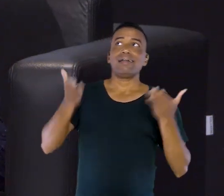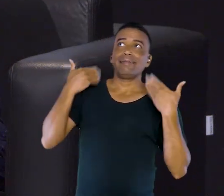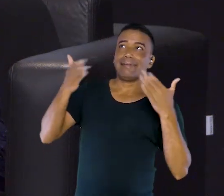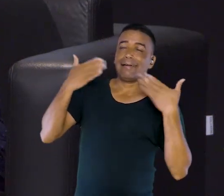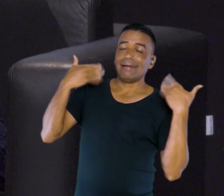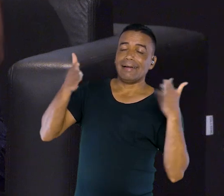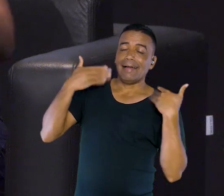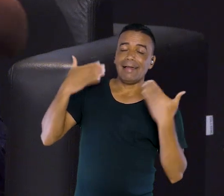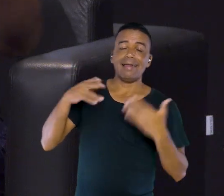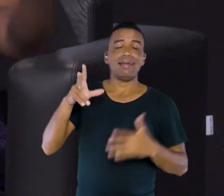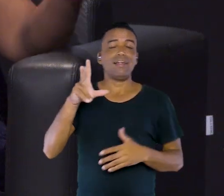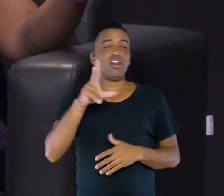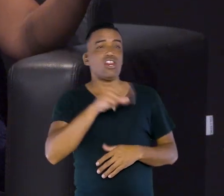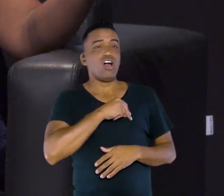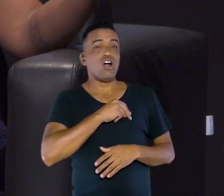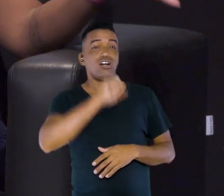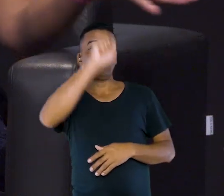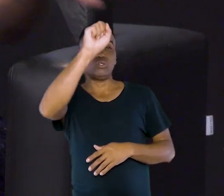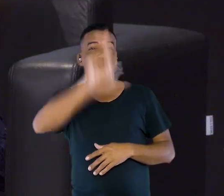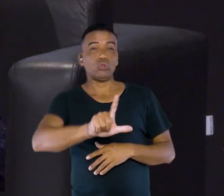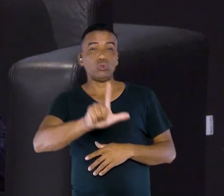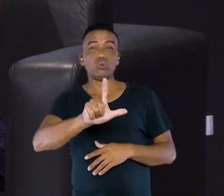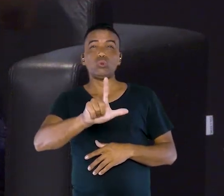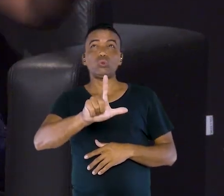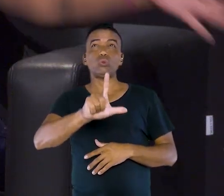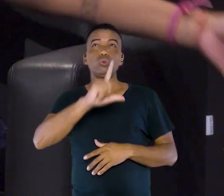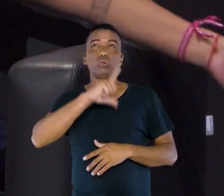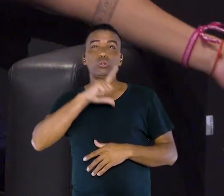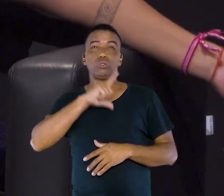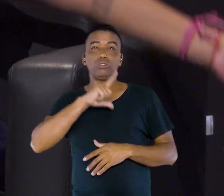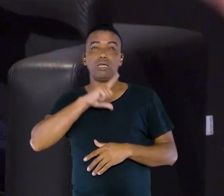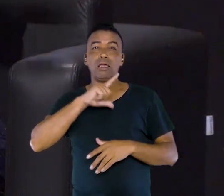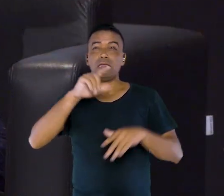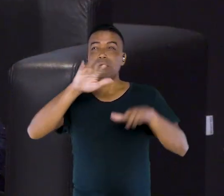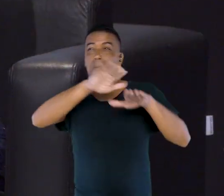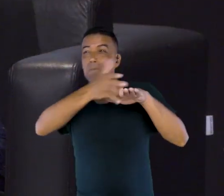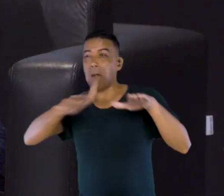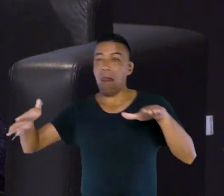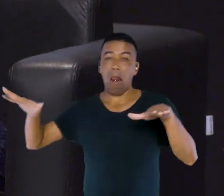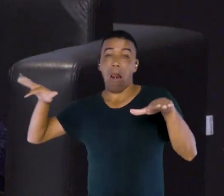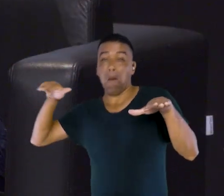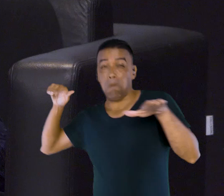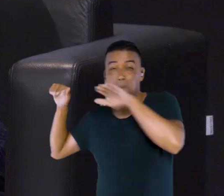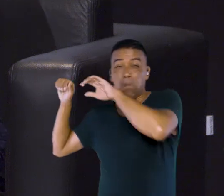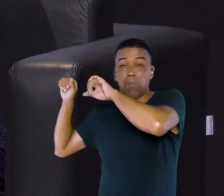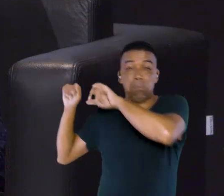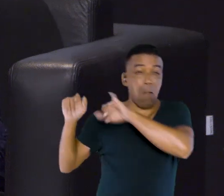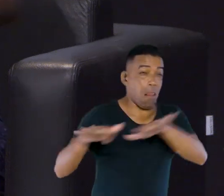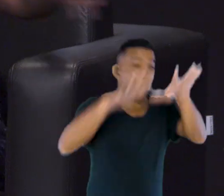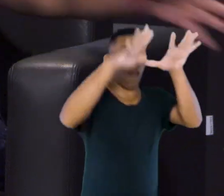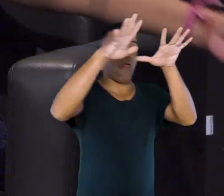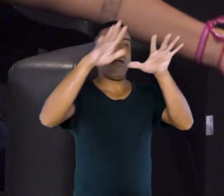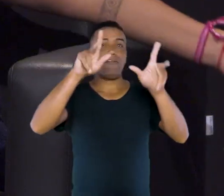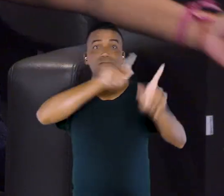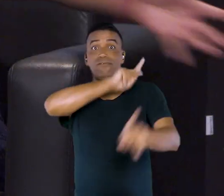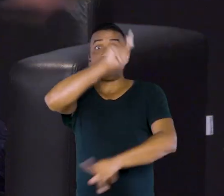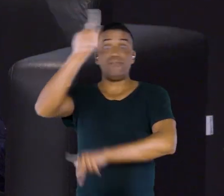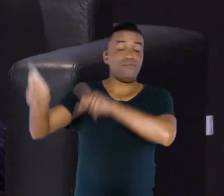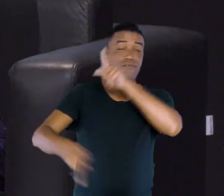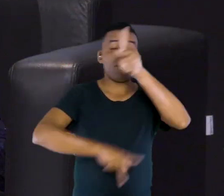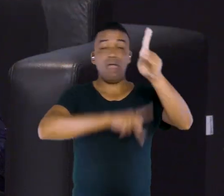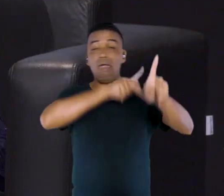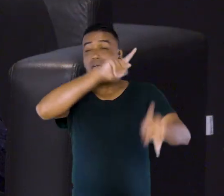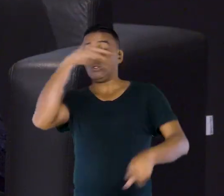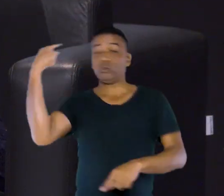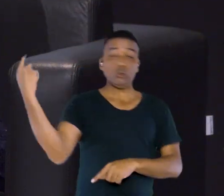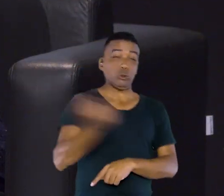muito quente, nossa, lá para o sul está vindo um mar enchendo as casas, ou então vem um